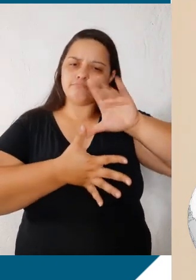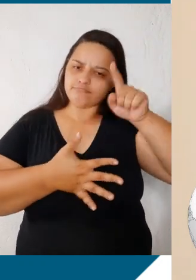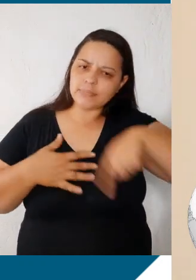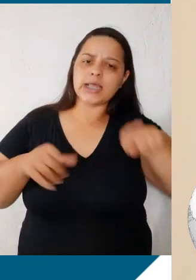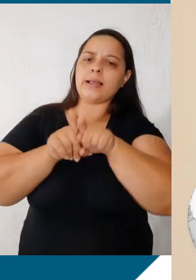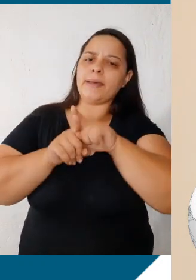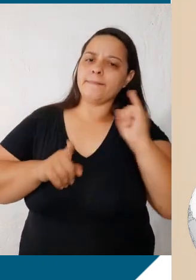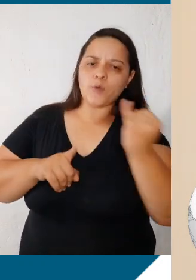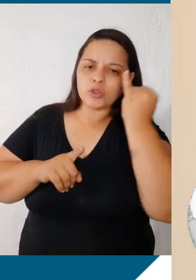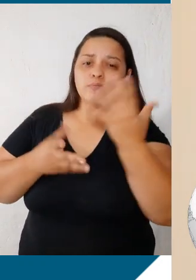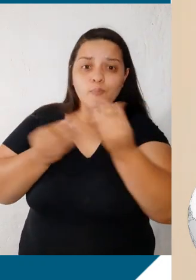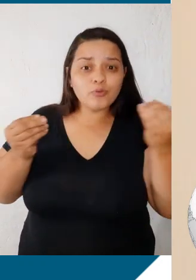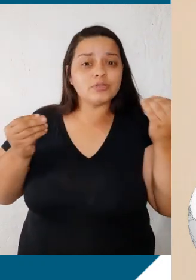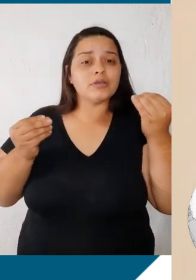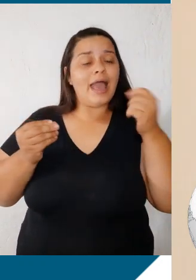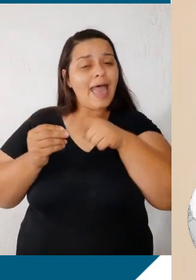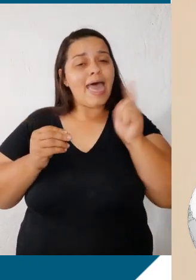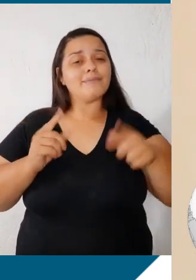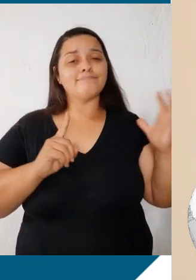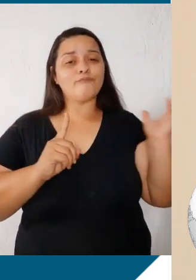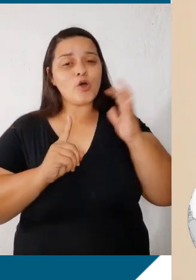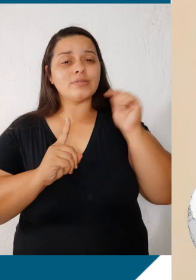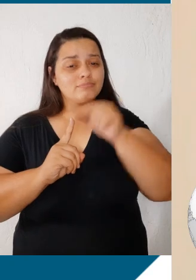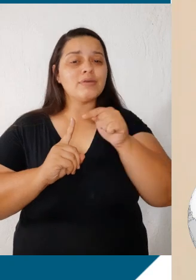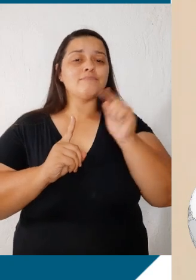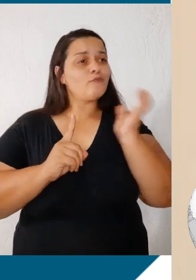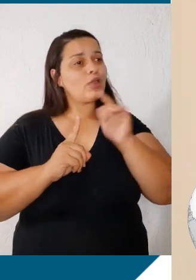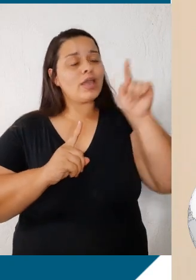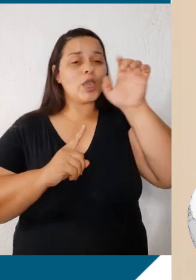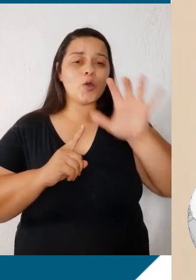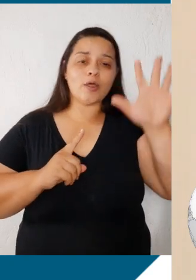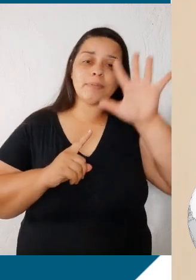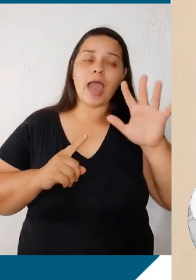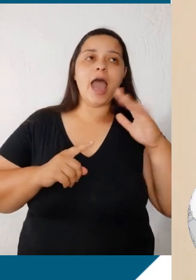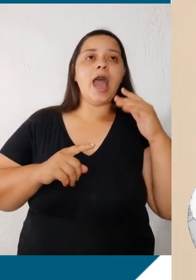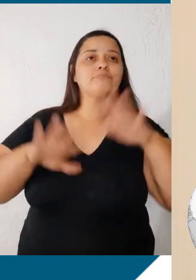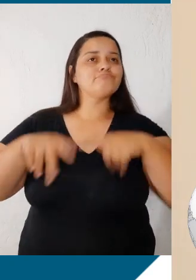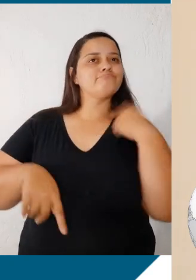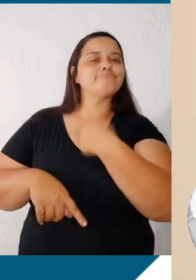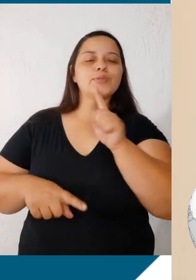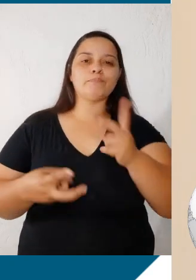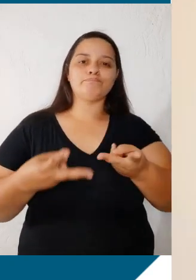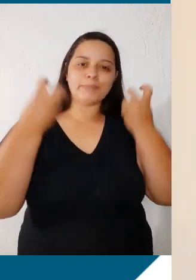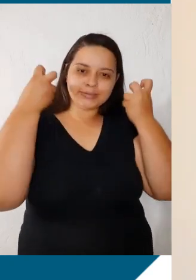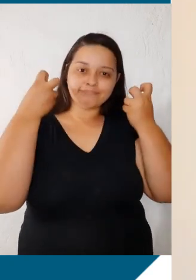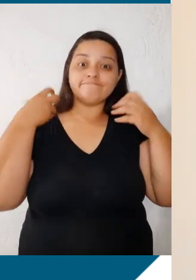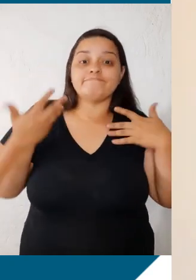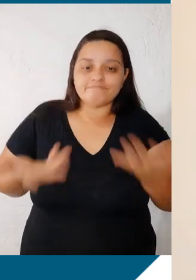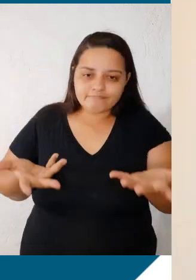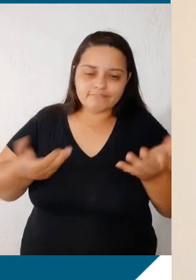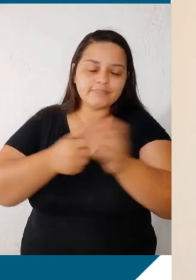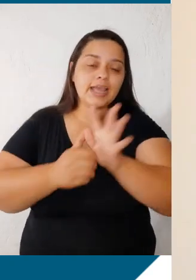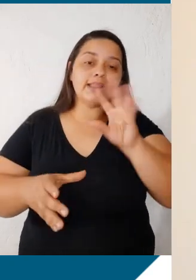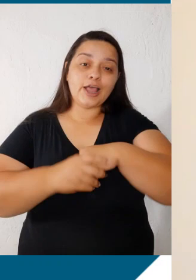vezes foram esses povos que influenciaram a história europeia e nós nem nos damos conta disso.